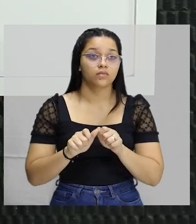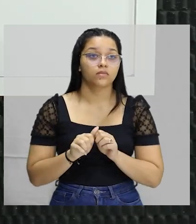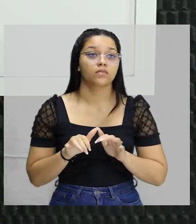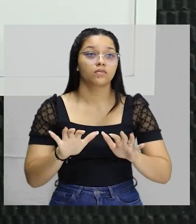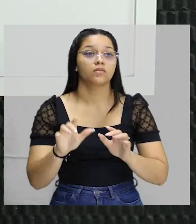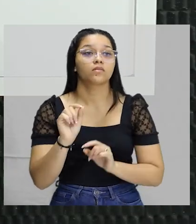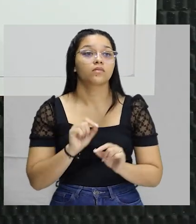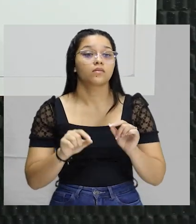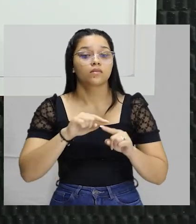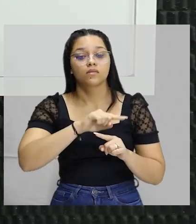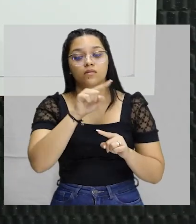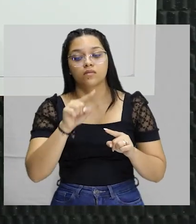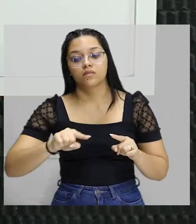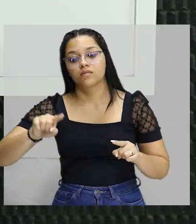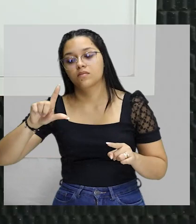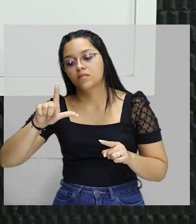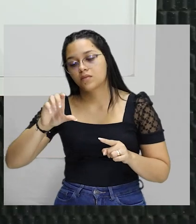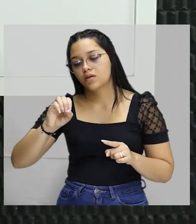de ondas